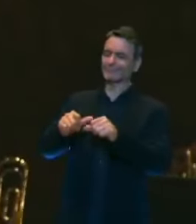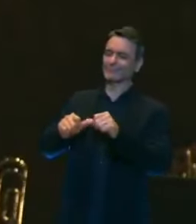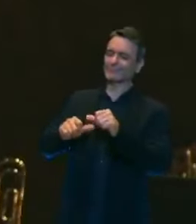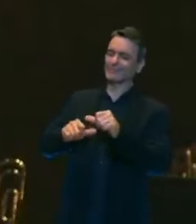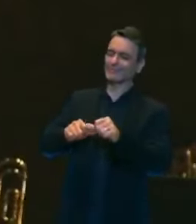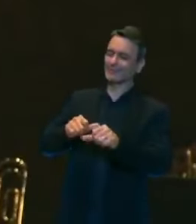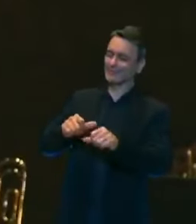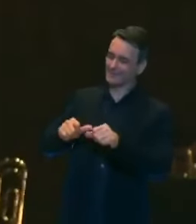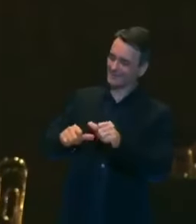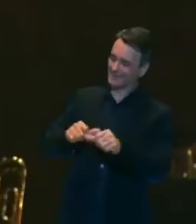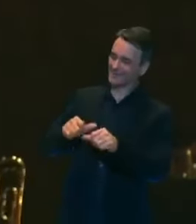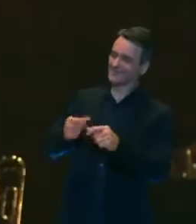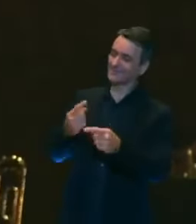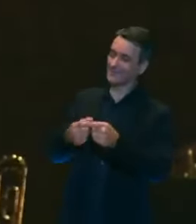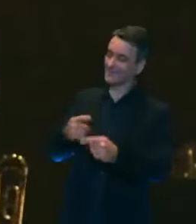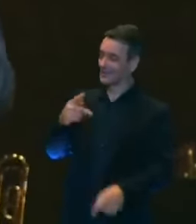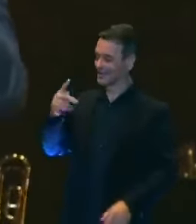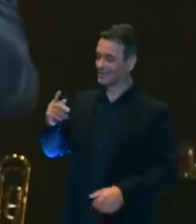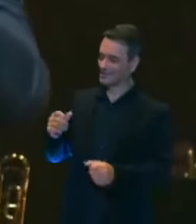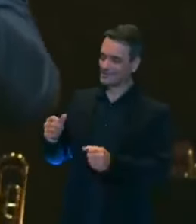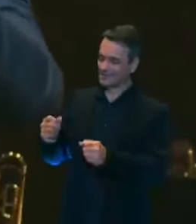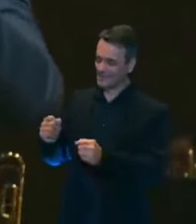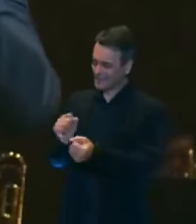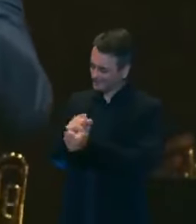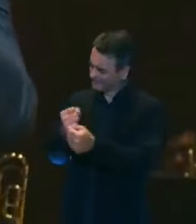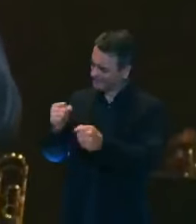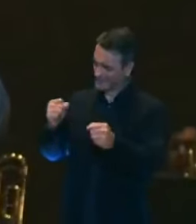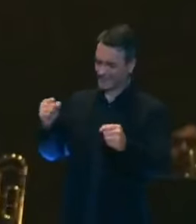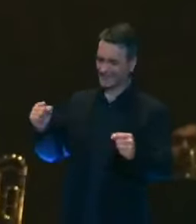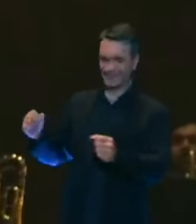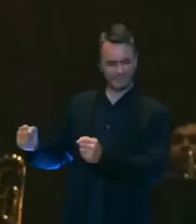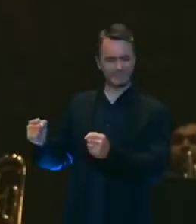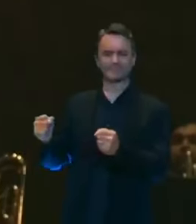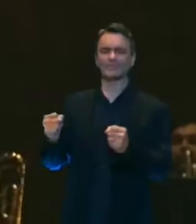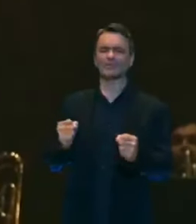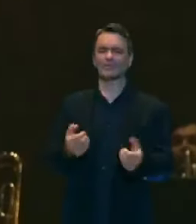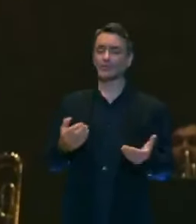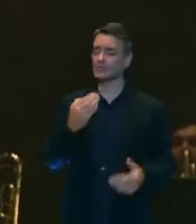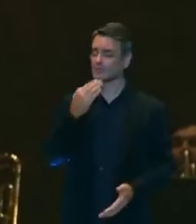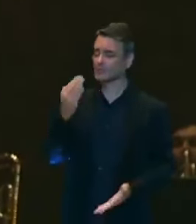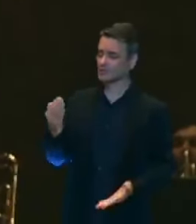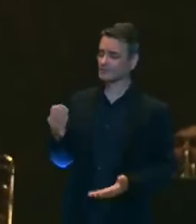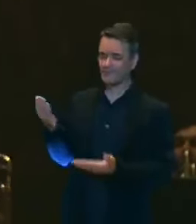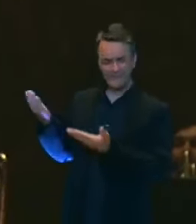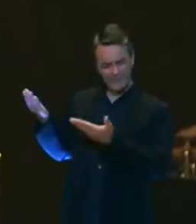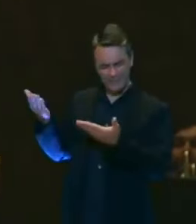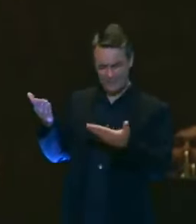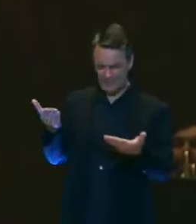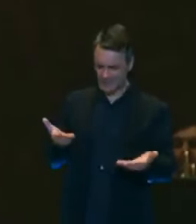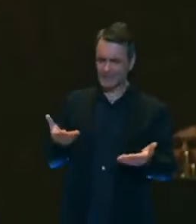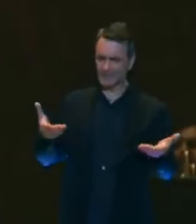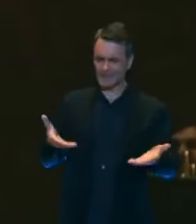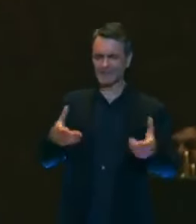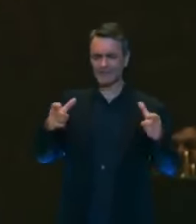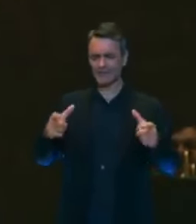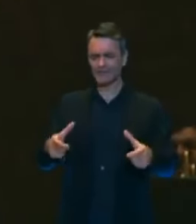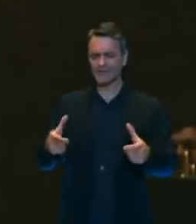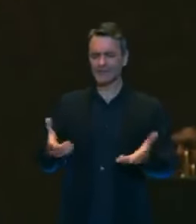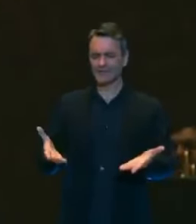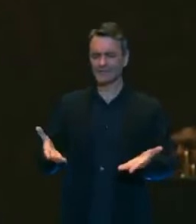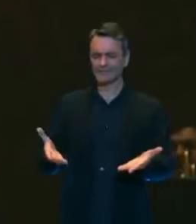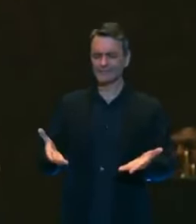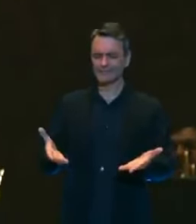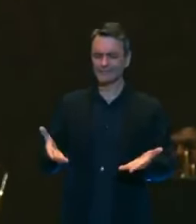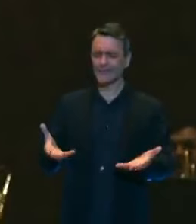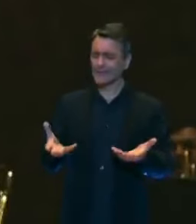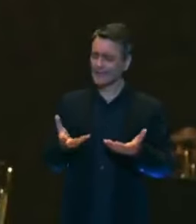da tua grandeza. E eu quero pedir hoje, Pai, visita esse lugar. Queremos ouvir